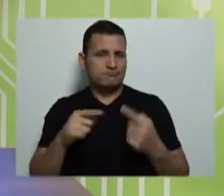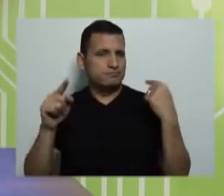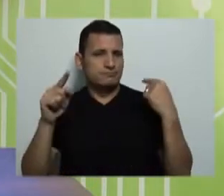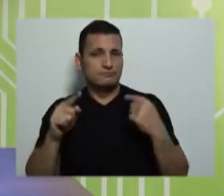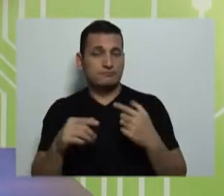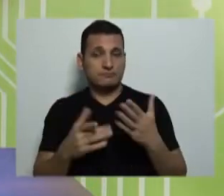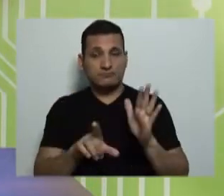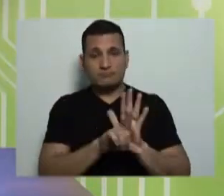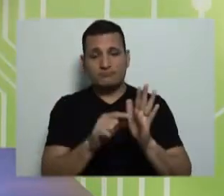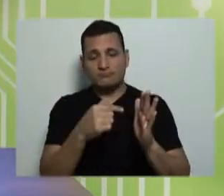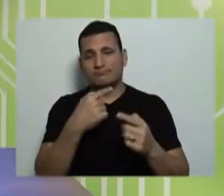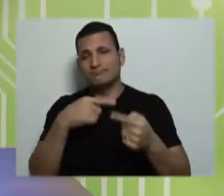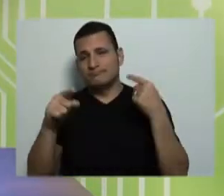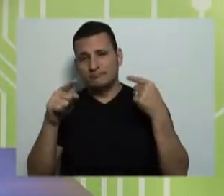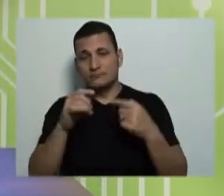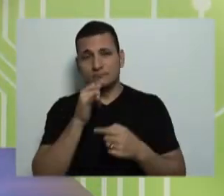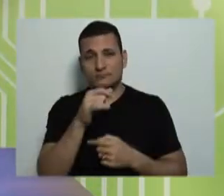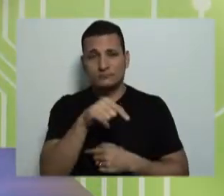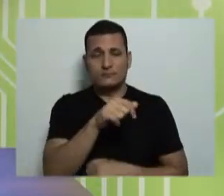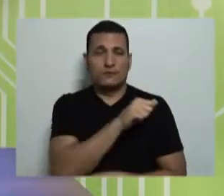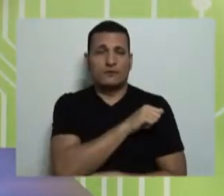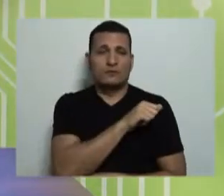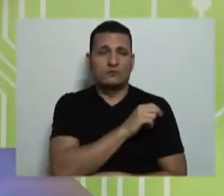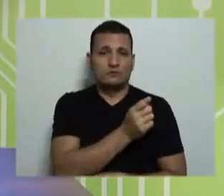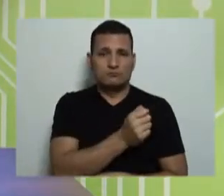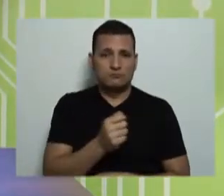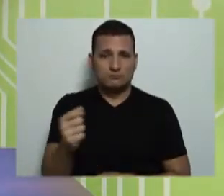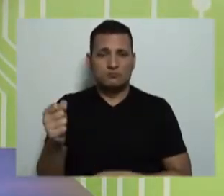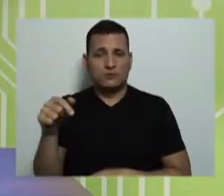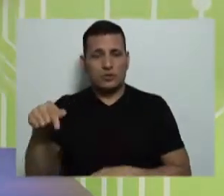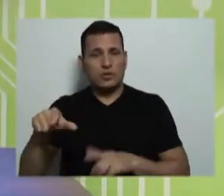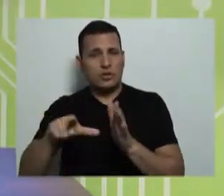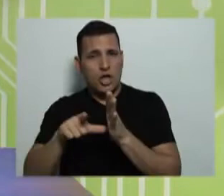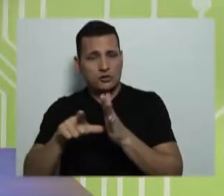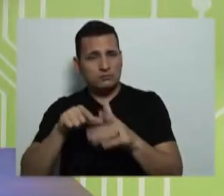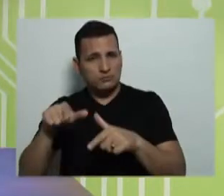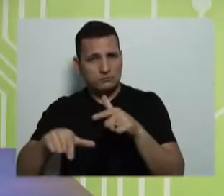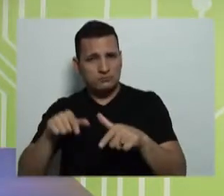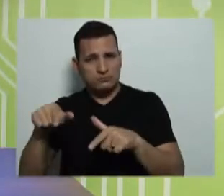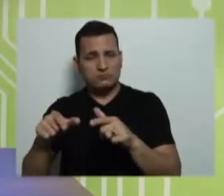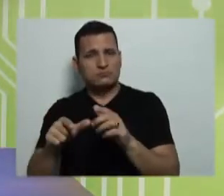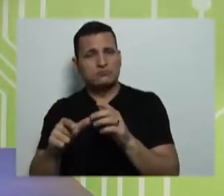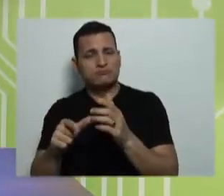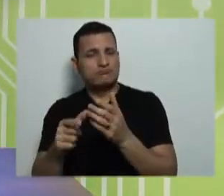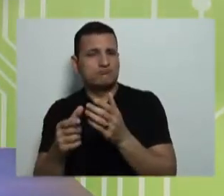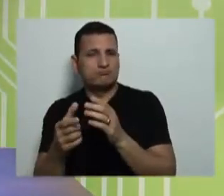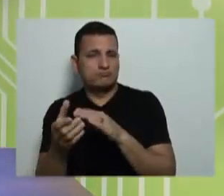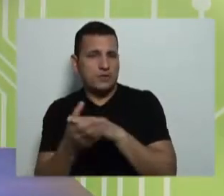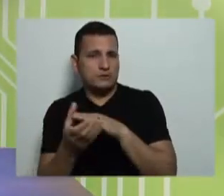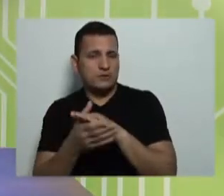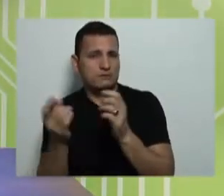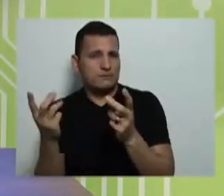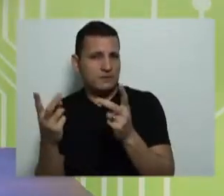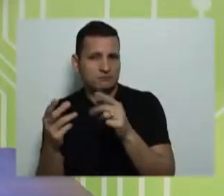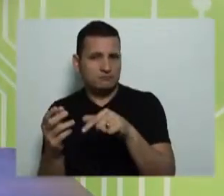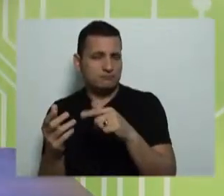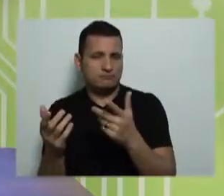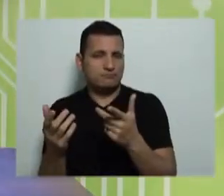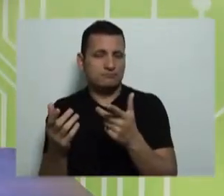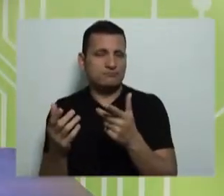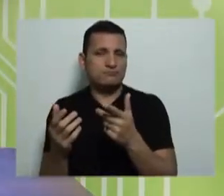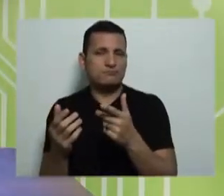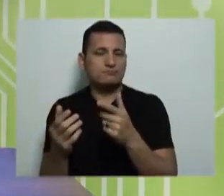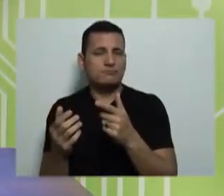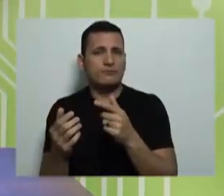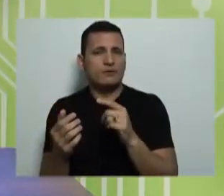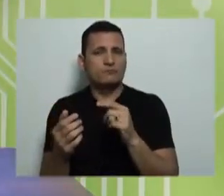não permite. Se esse aluno for encaminhado para trabalhar numa loja que vende calçados, lá na Só Calçados, um exemplo, no varejo, ele não vai